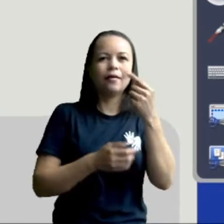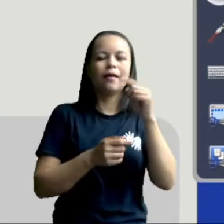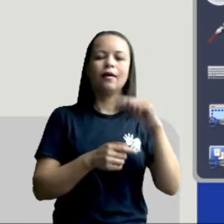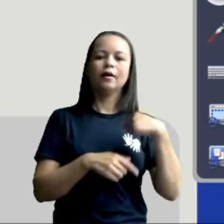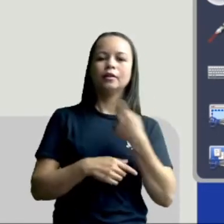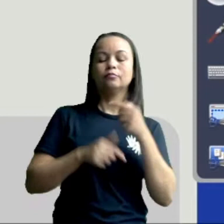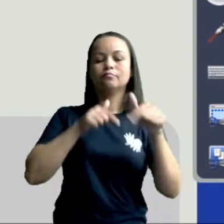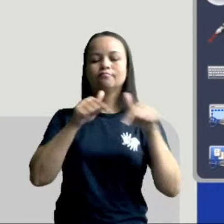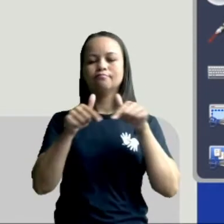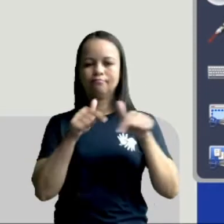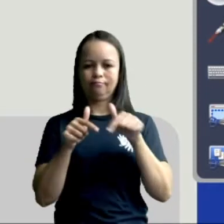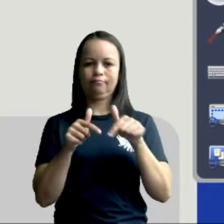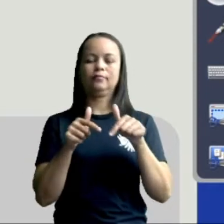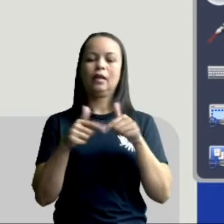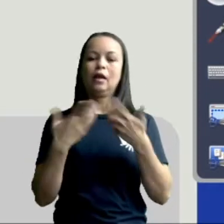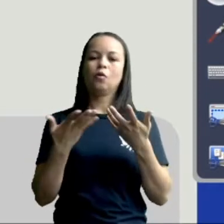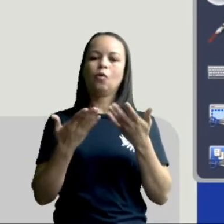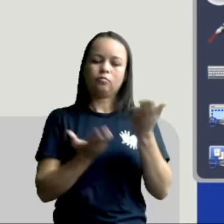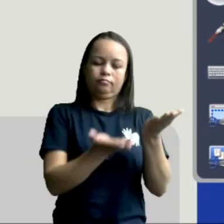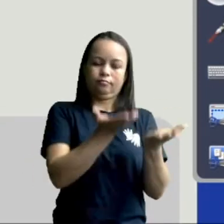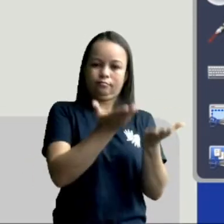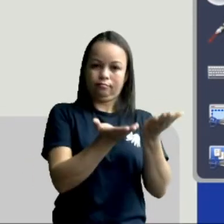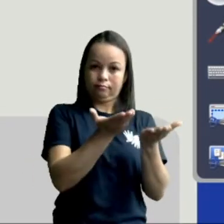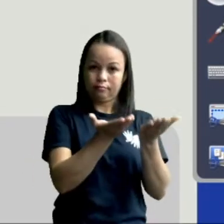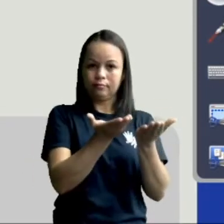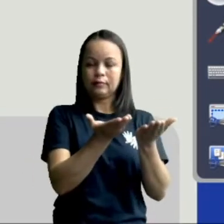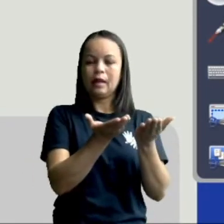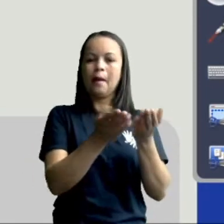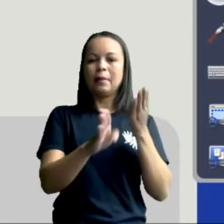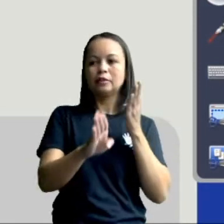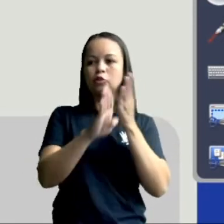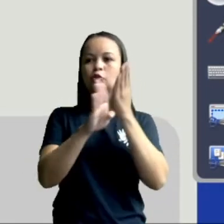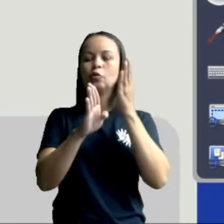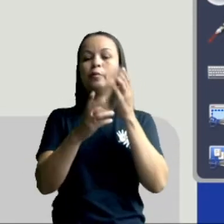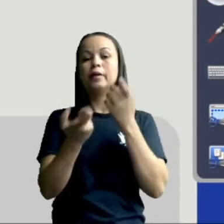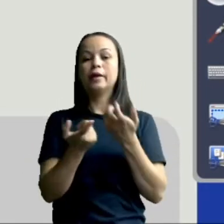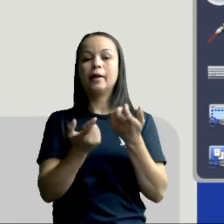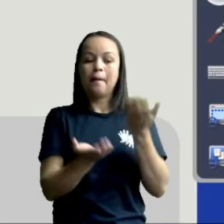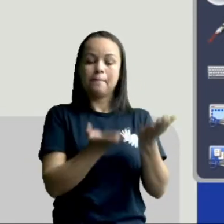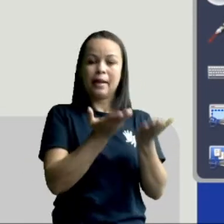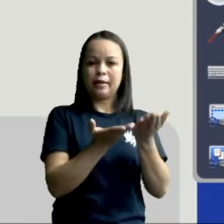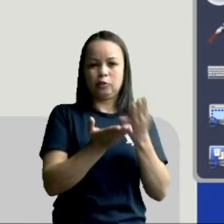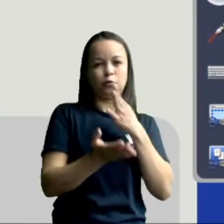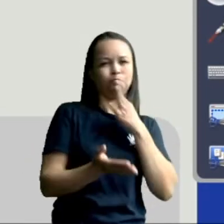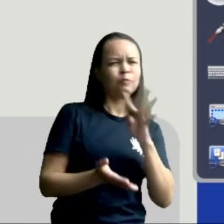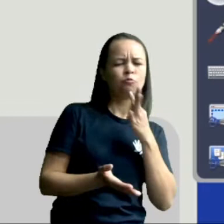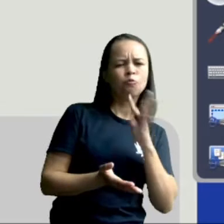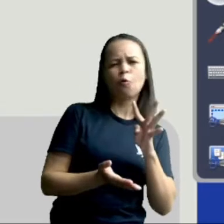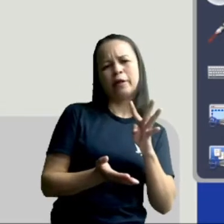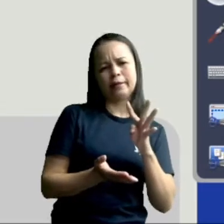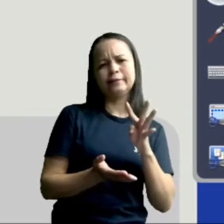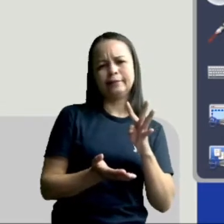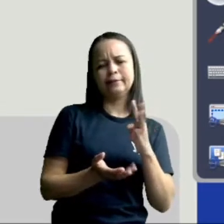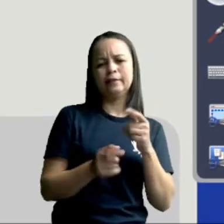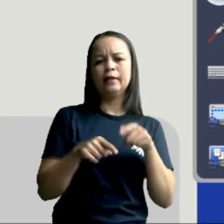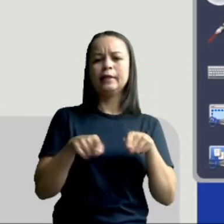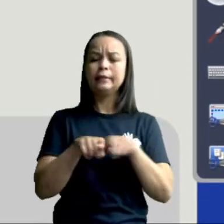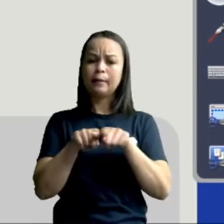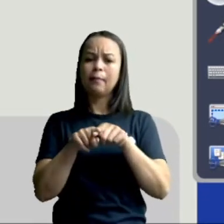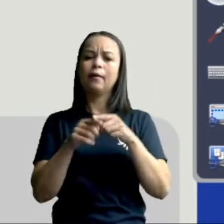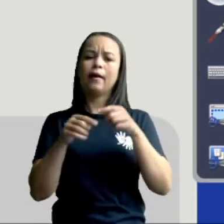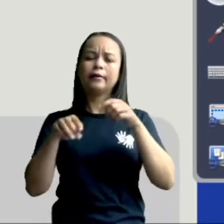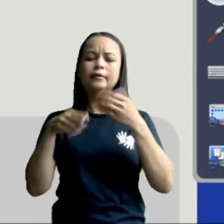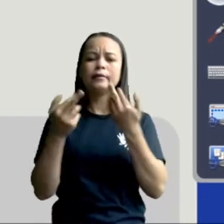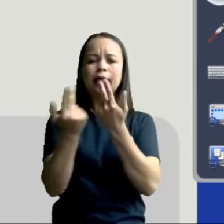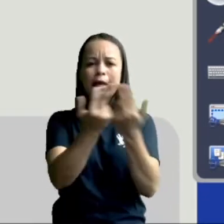gente trabalha com a balança de pesos para descobrir pesos desconhecidos, trata bem a ideia de